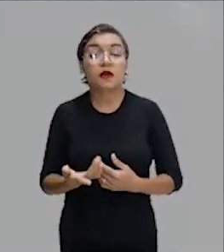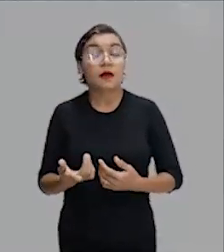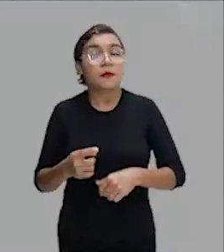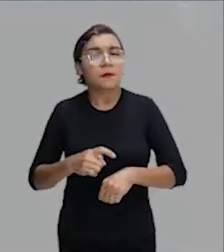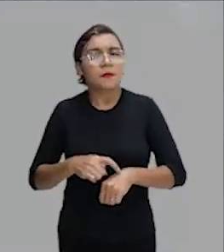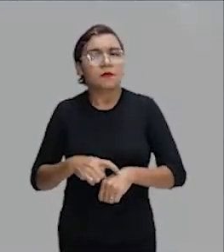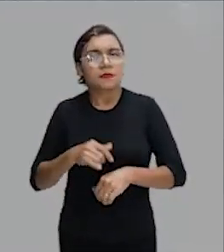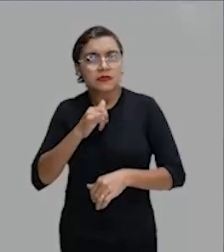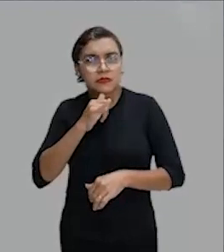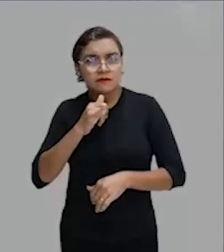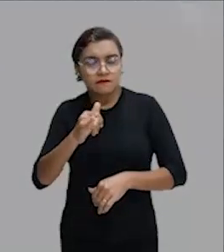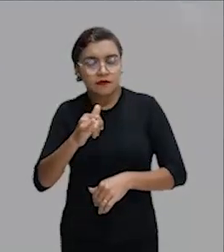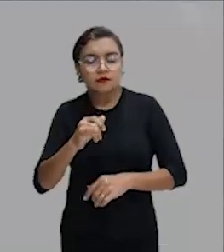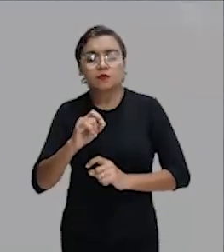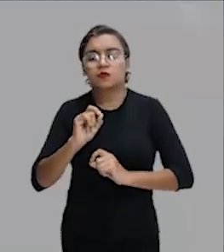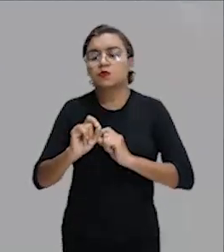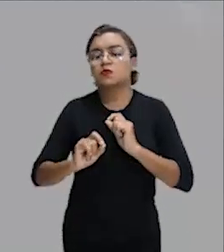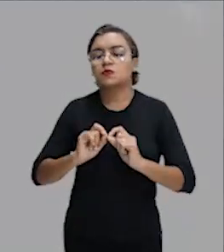falo de